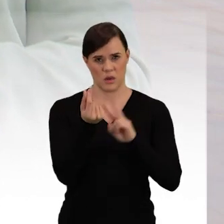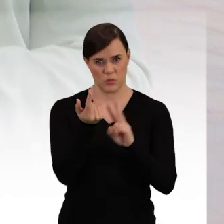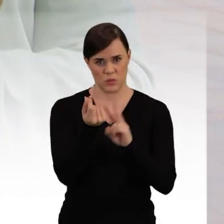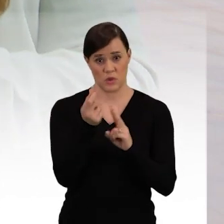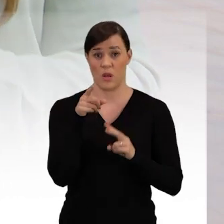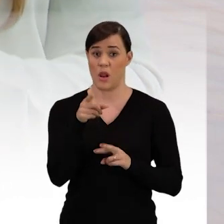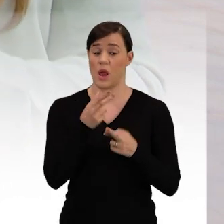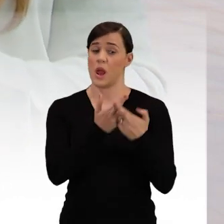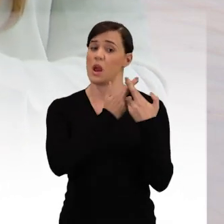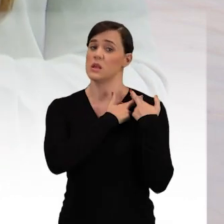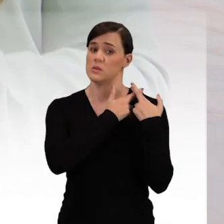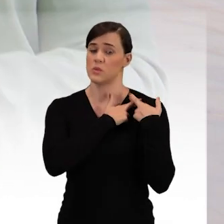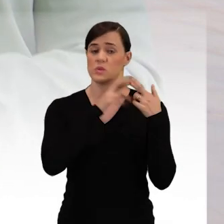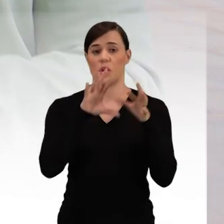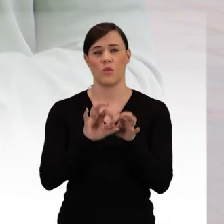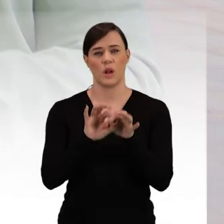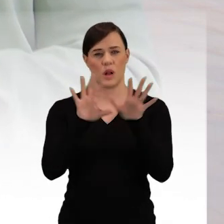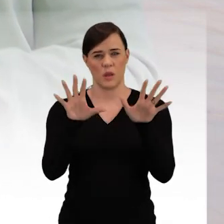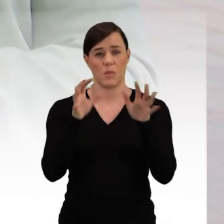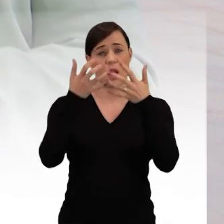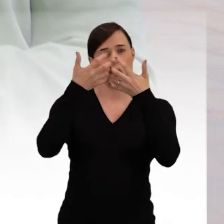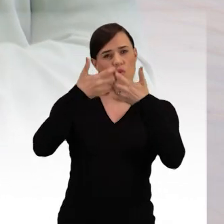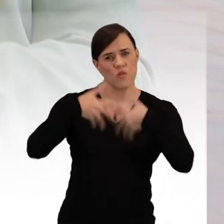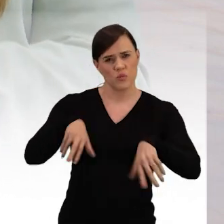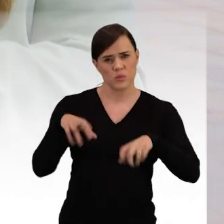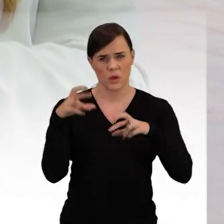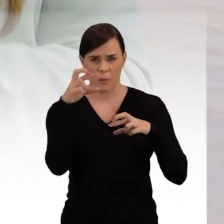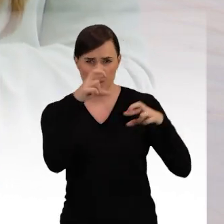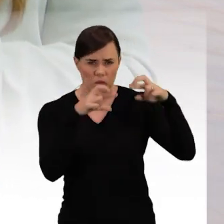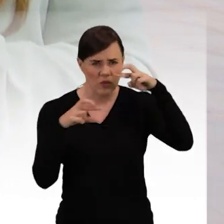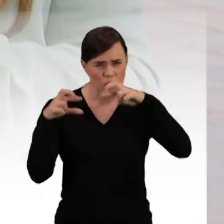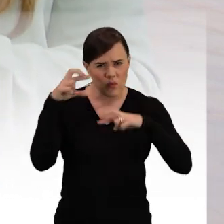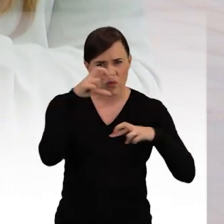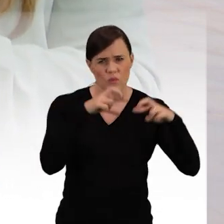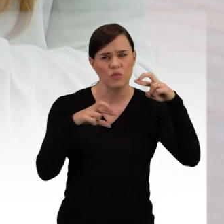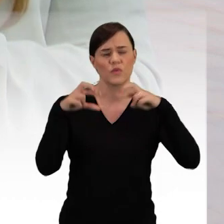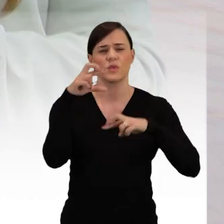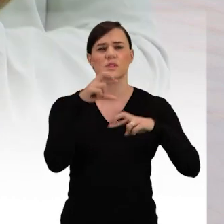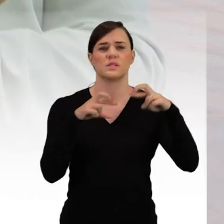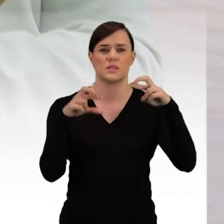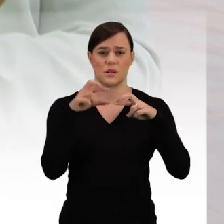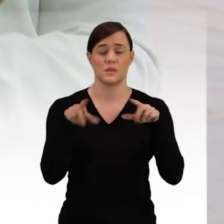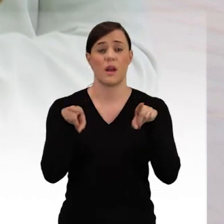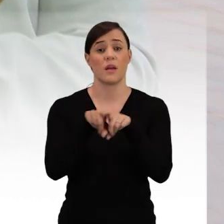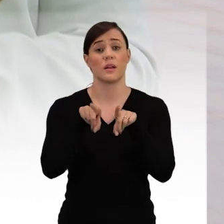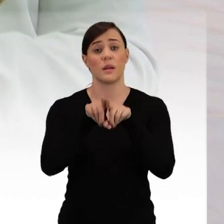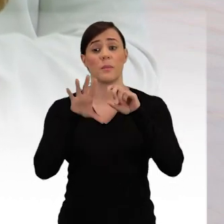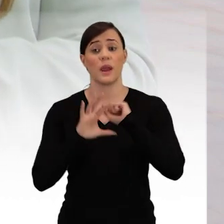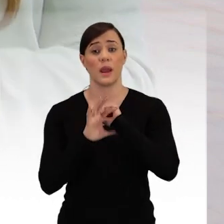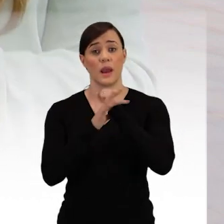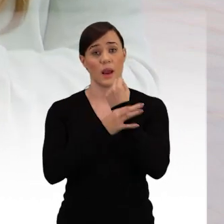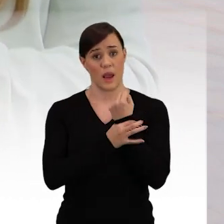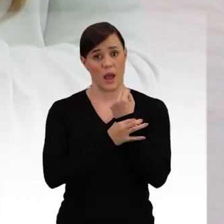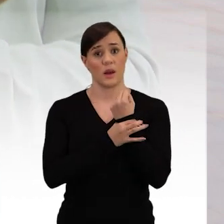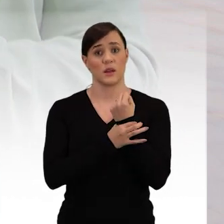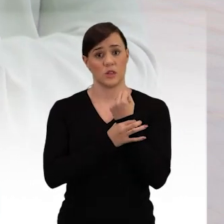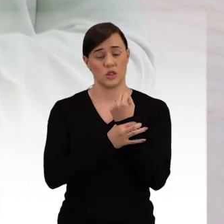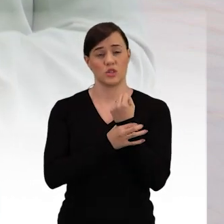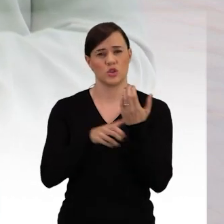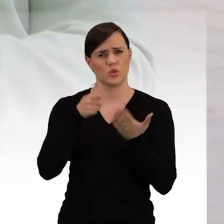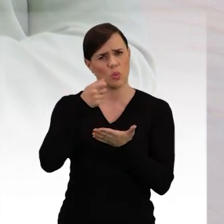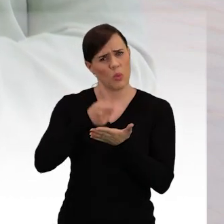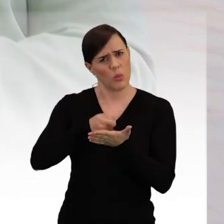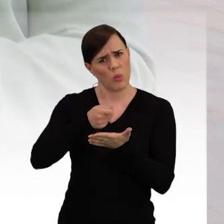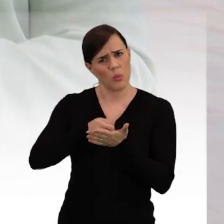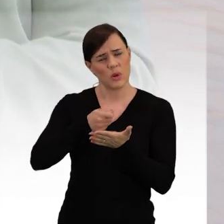por autorizar as operações, o funcionamento e fiscalizar as operadoras, além de garantir o cumprimento de